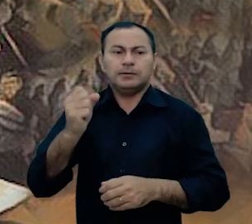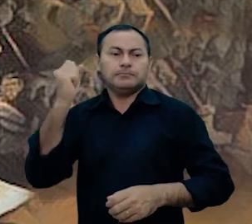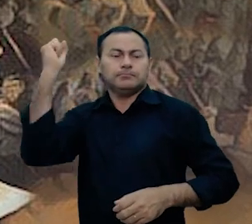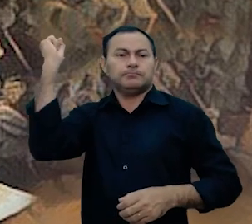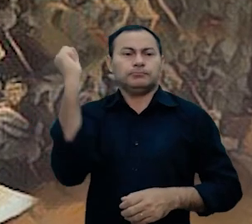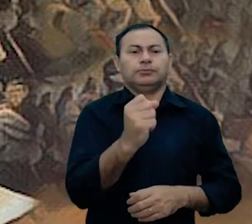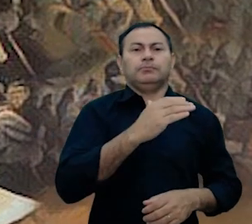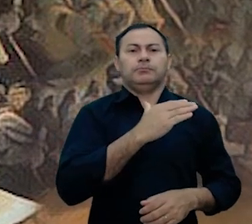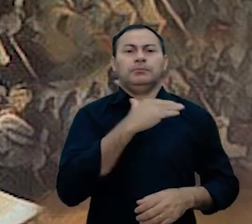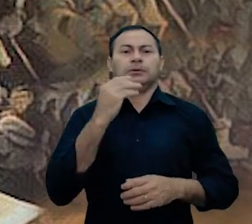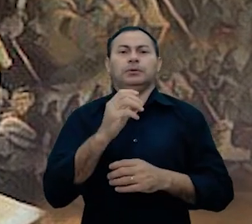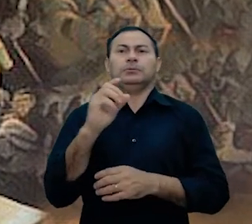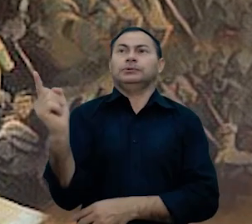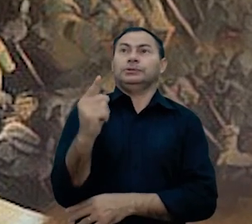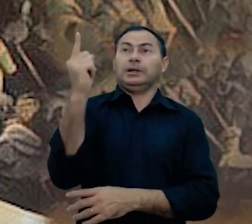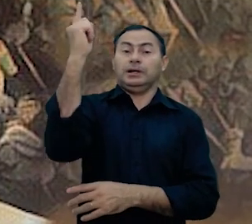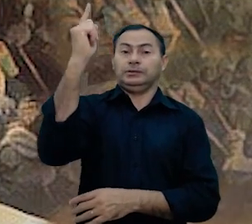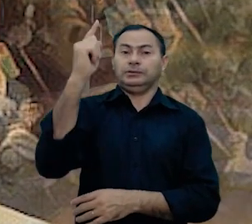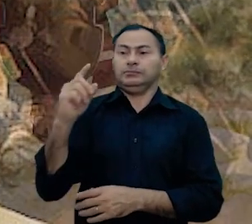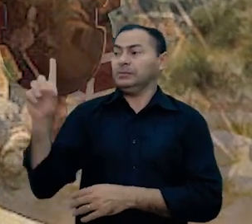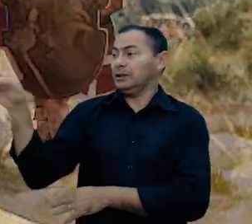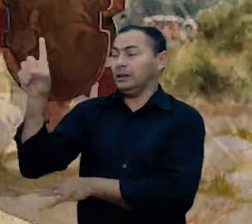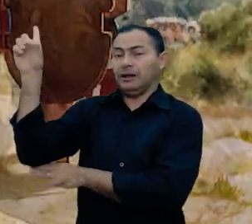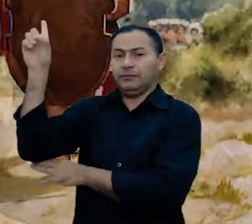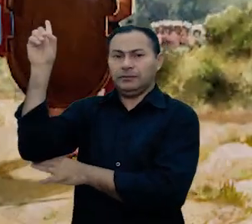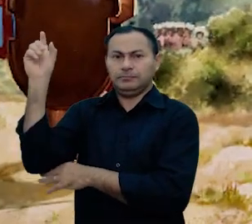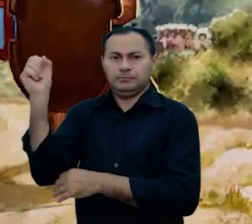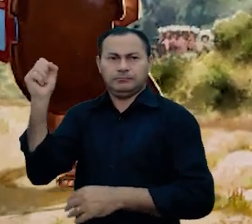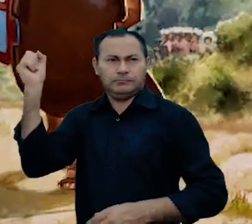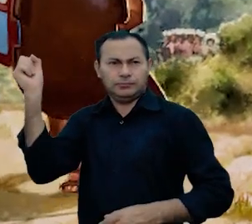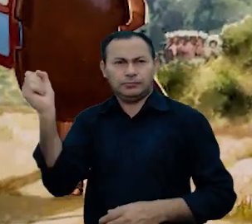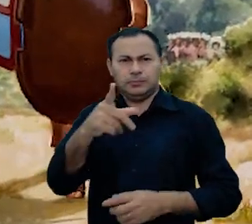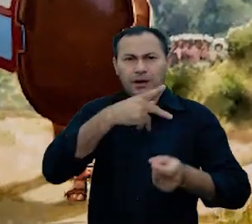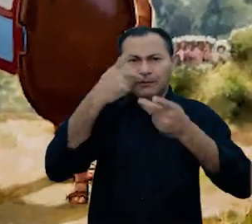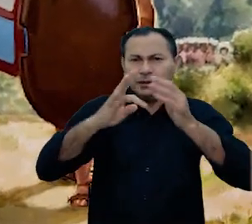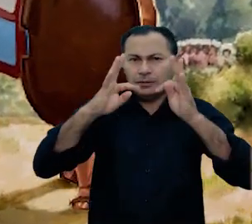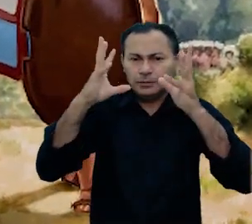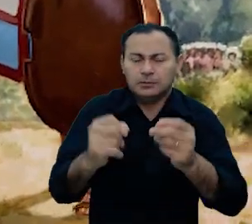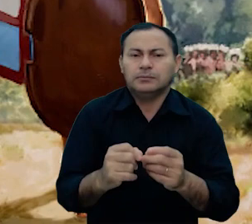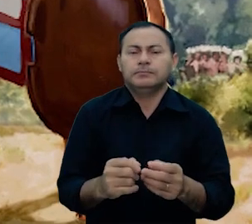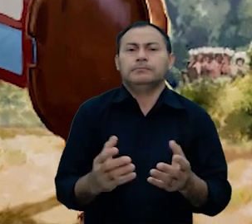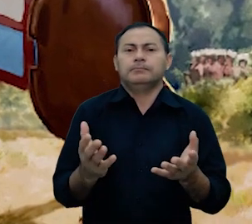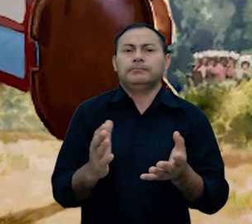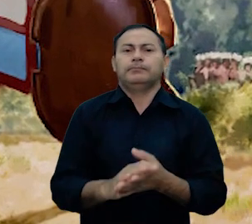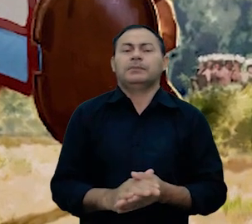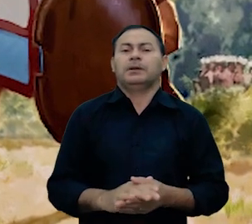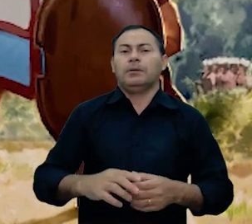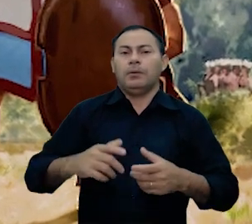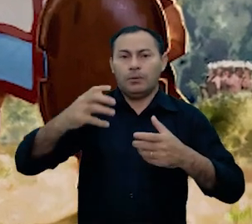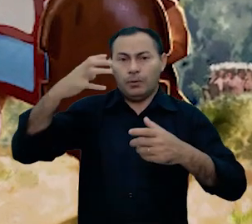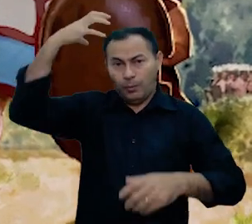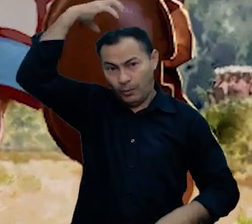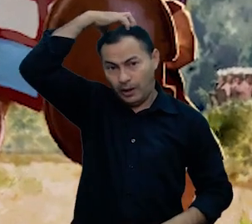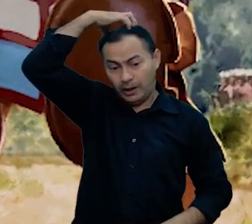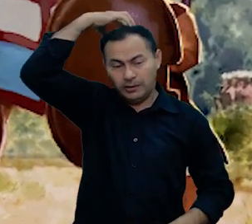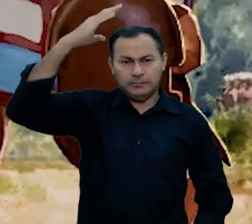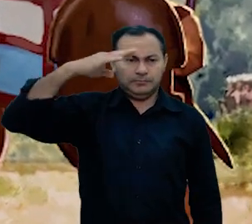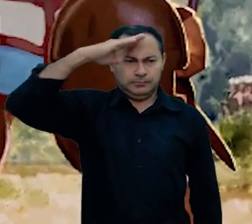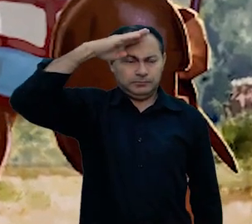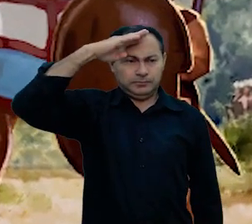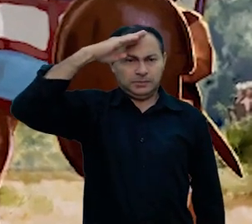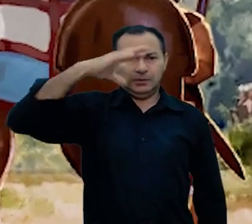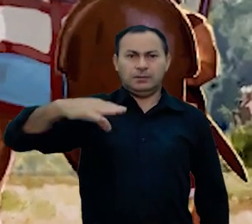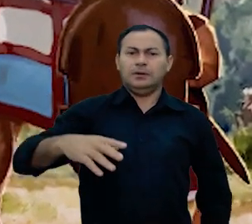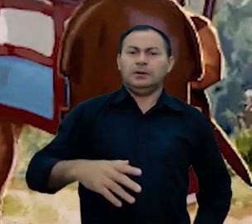matou o gigante. Enquanto Davi estava atacando o gigante e dizendo tudo aquilo para ele, o rei e o general do exército